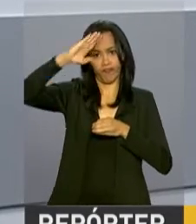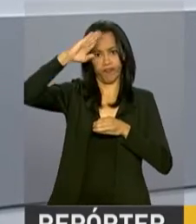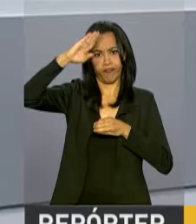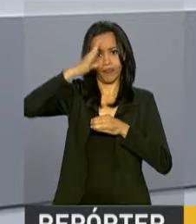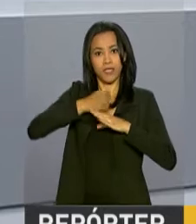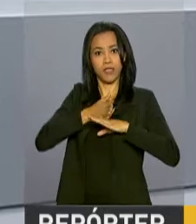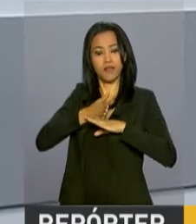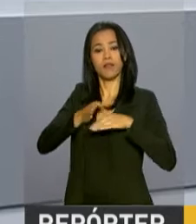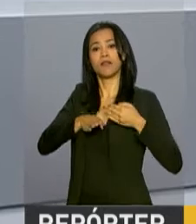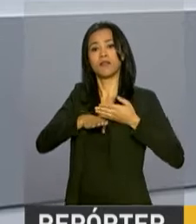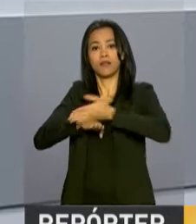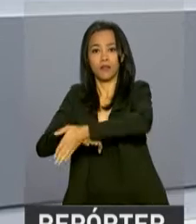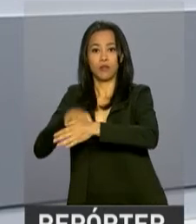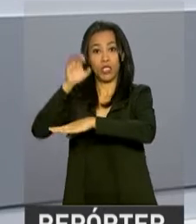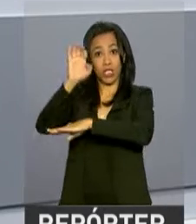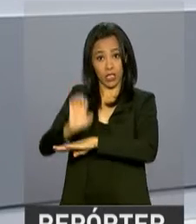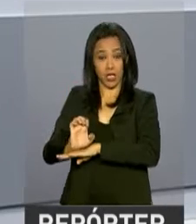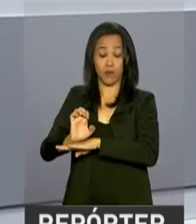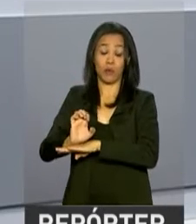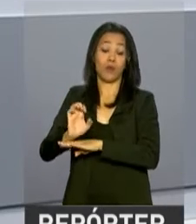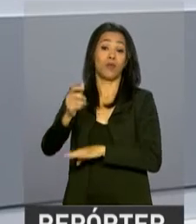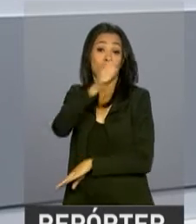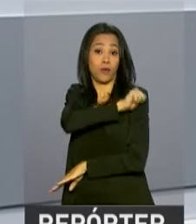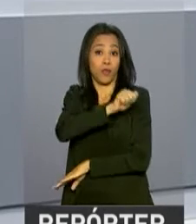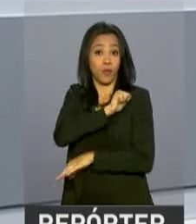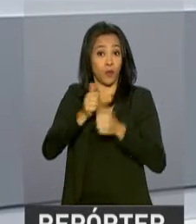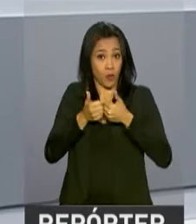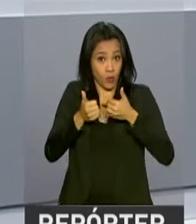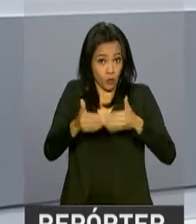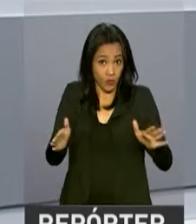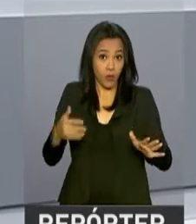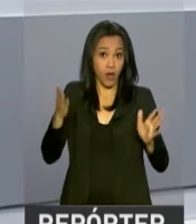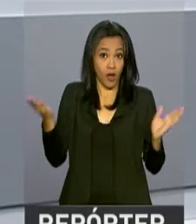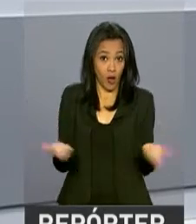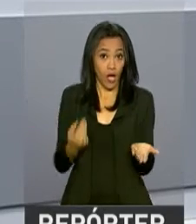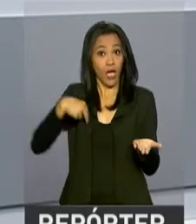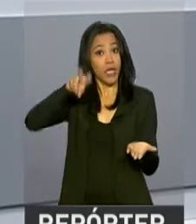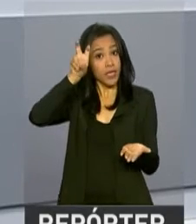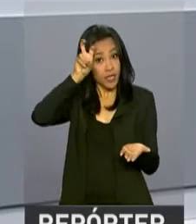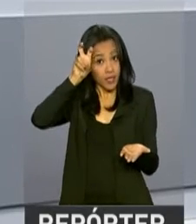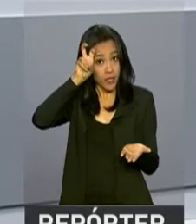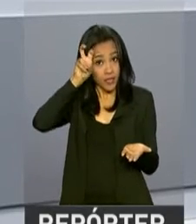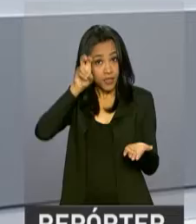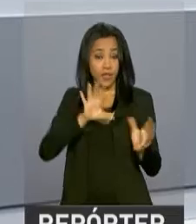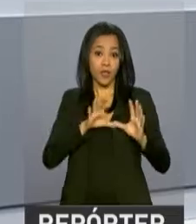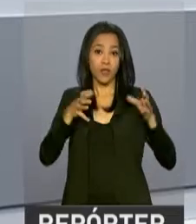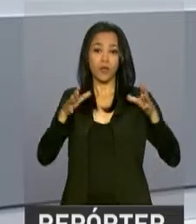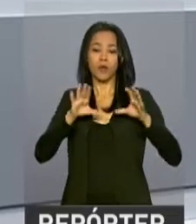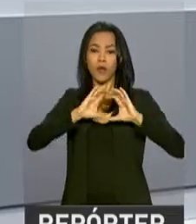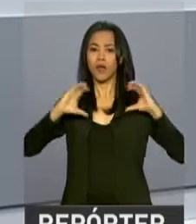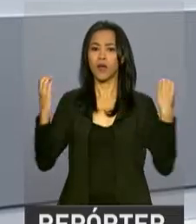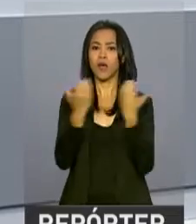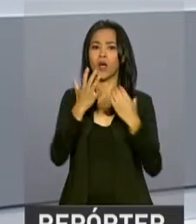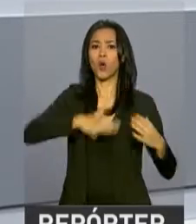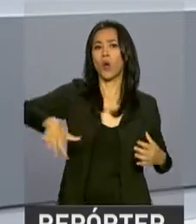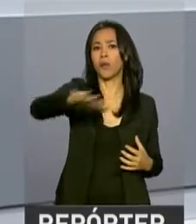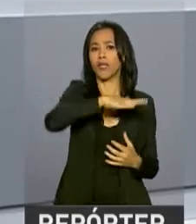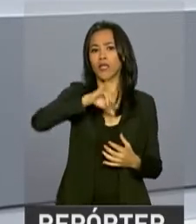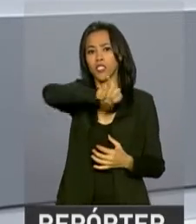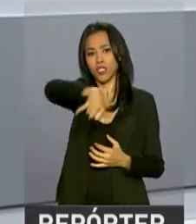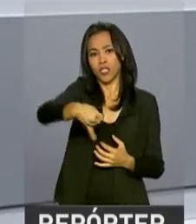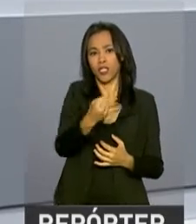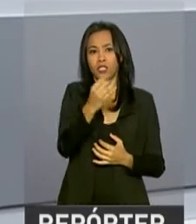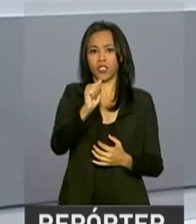janeiro começou na manhã desta quinta feira uma operação em seis comunidades de jacarepaguá jacarepaguá não está no oeste do